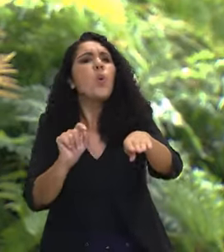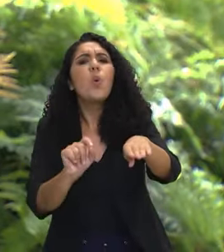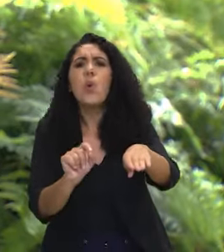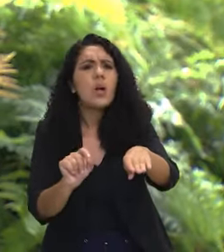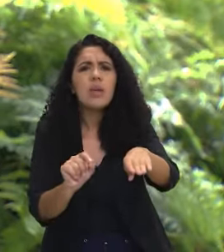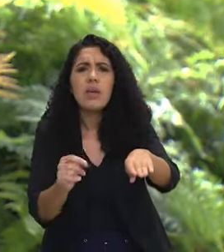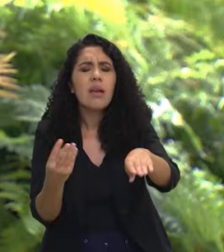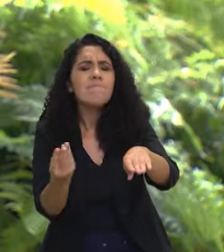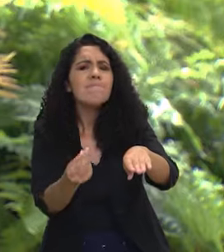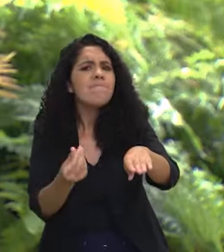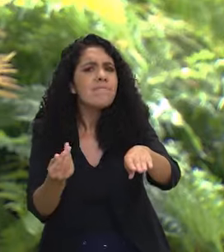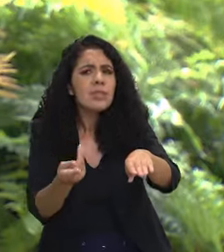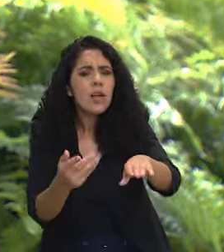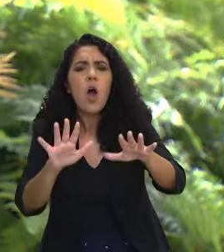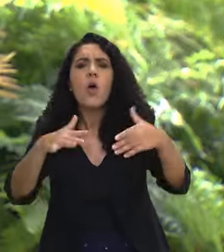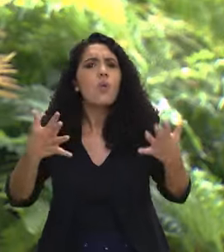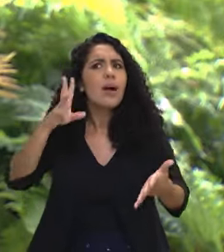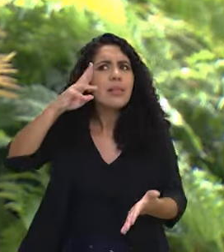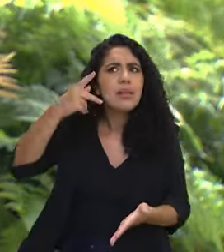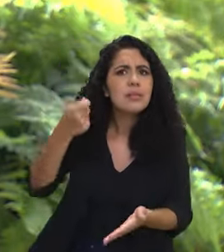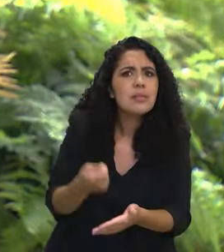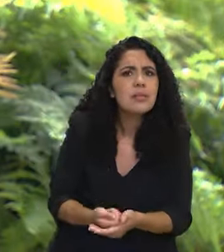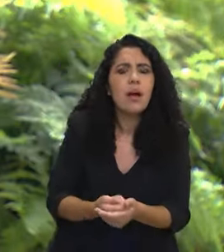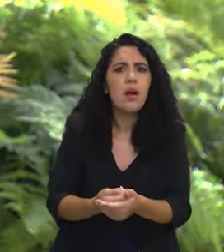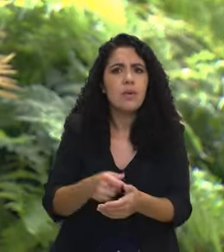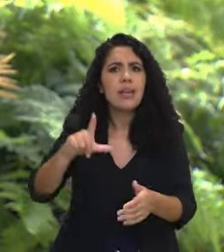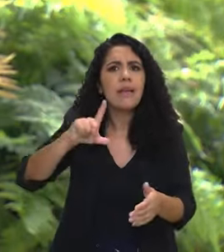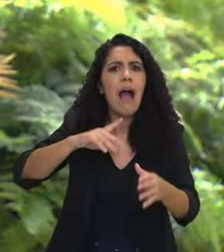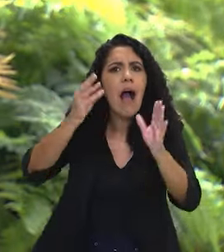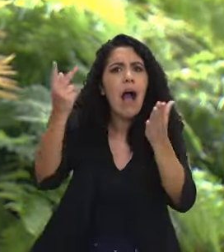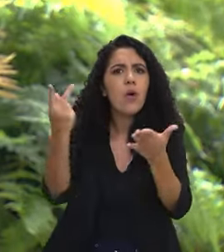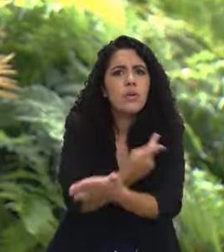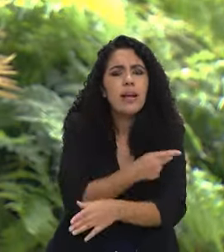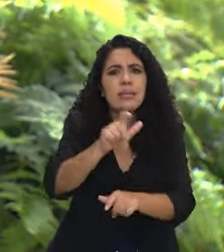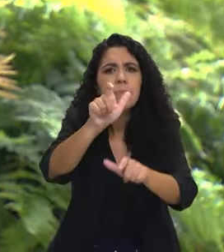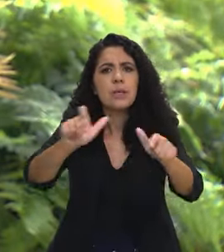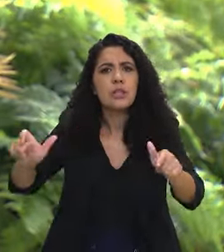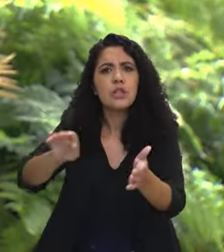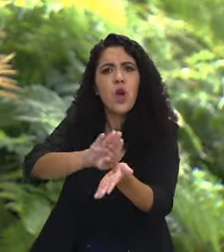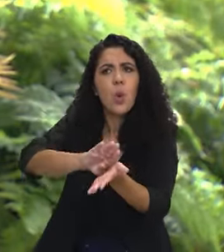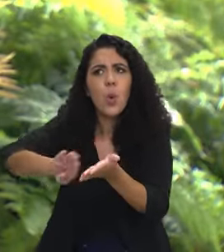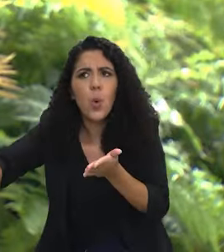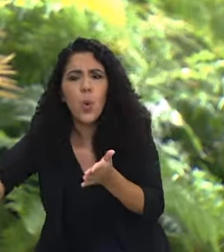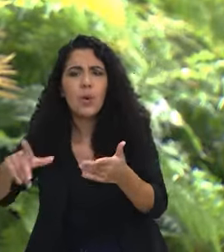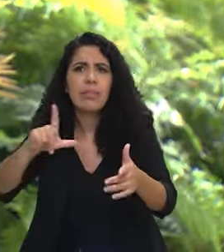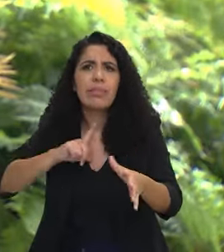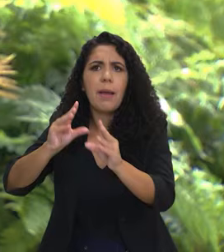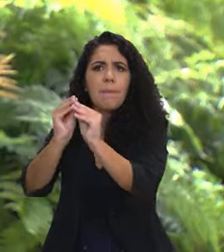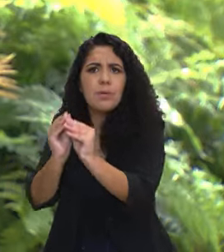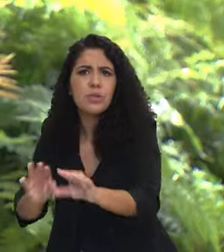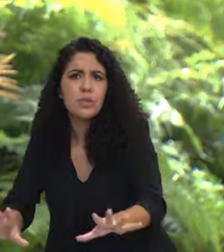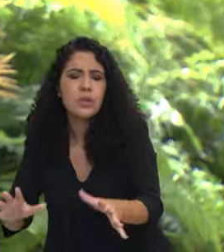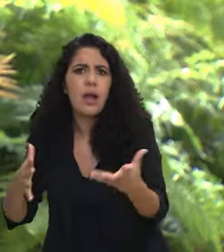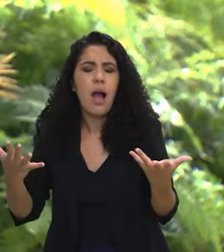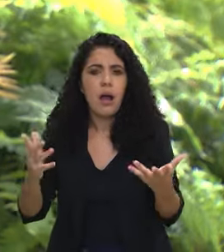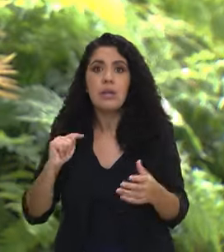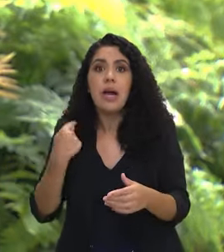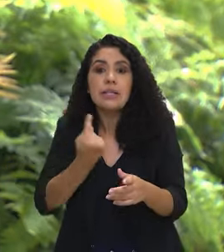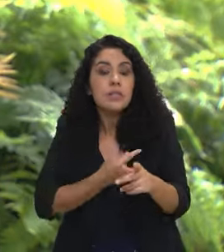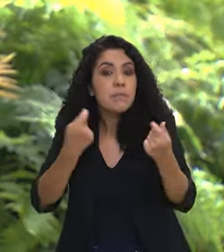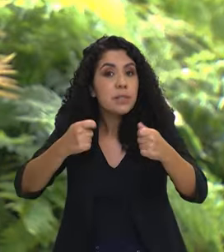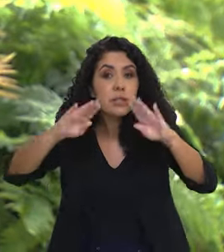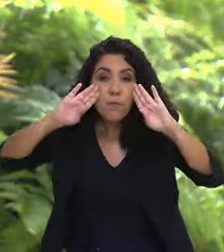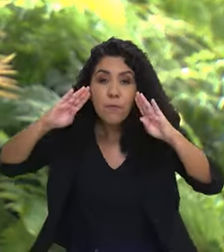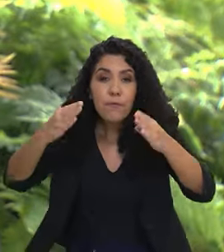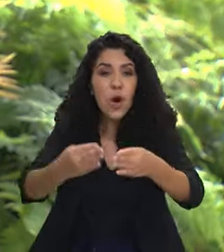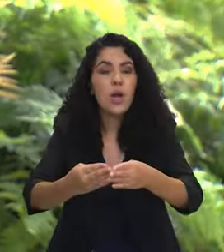está falando, né? Em que medida as pessoas são excluídas e são prejudicadas. A gente tem essa questão de focar